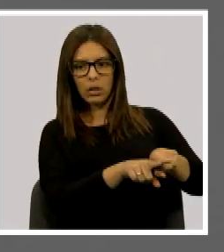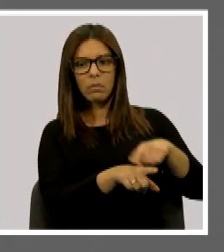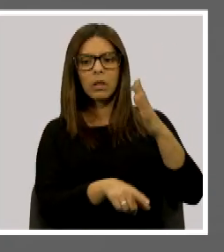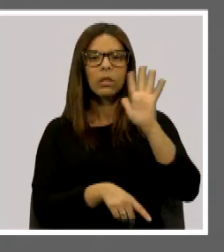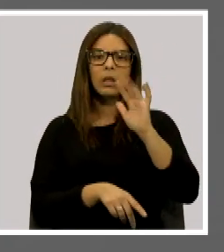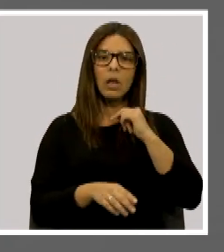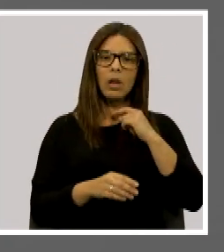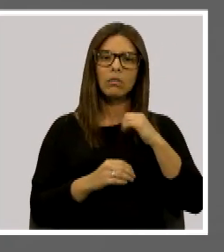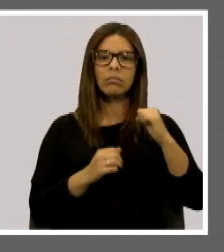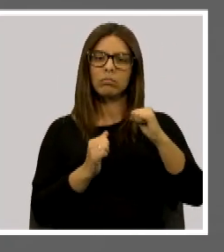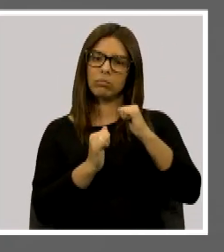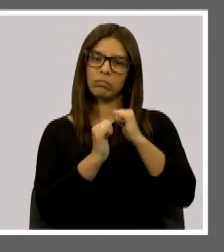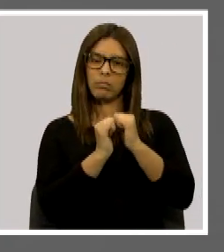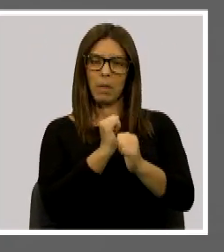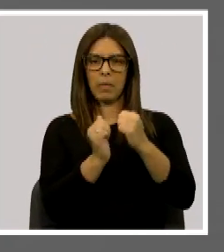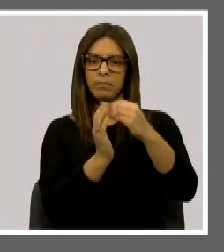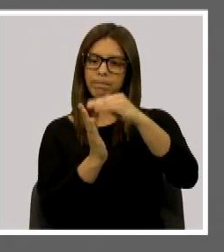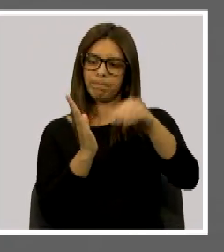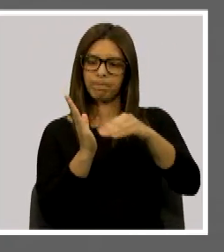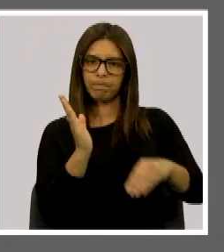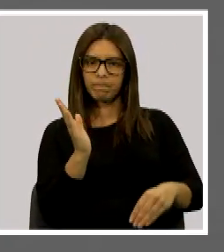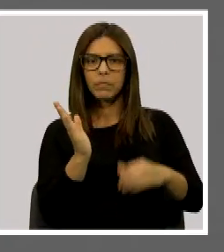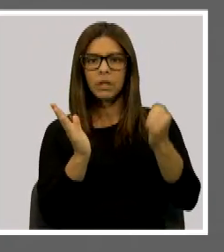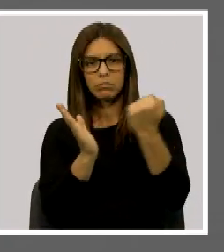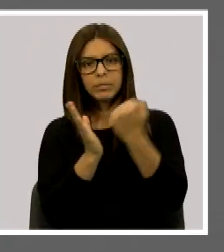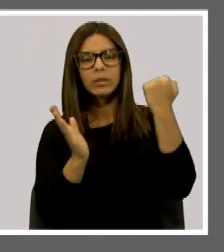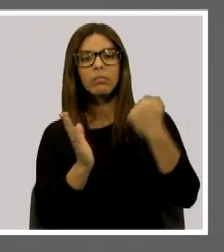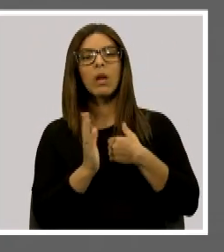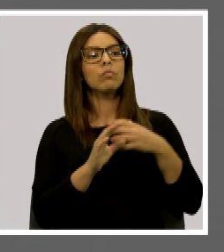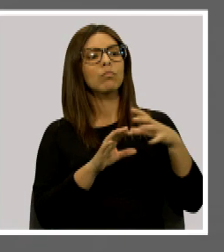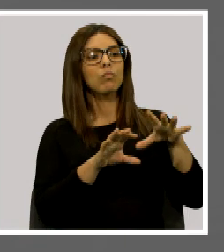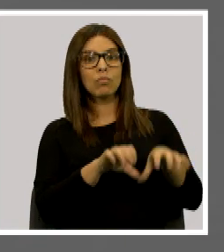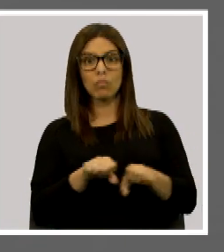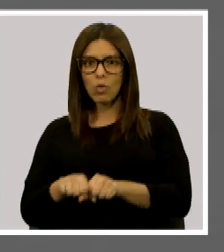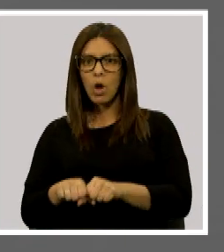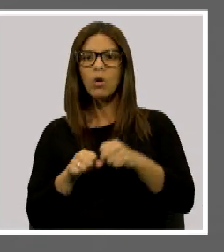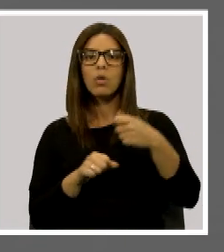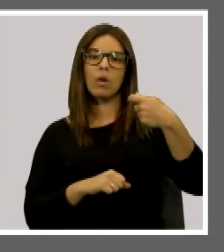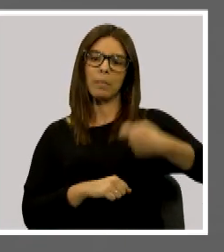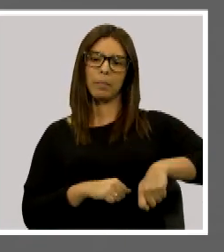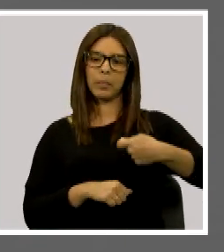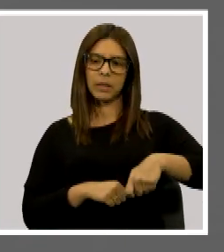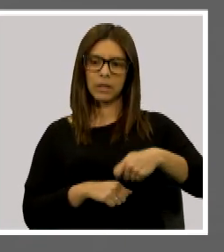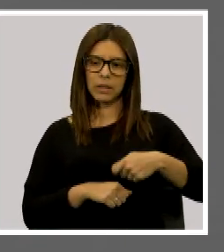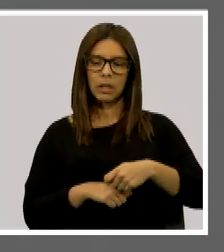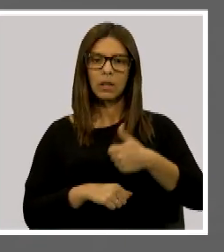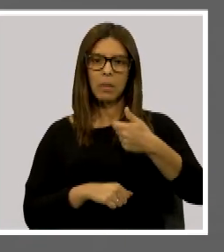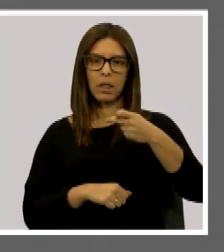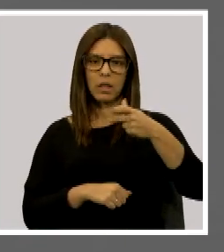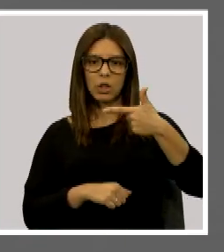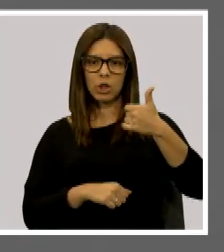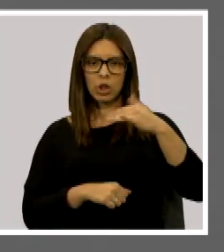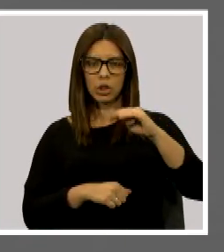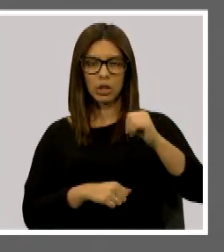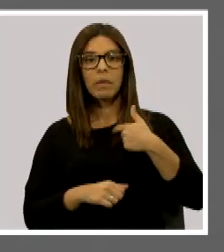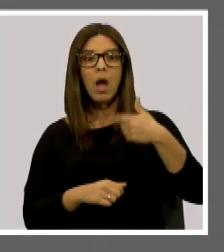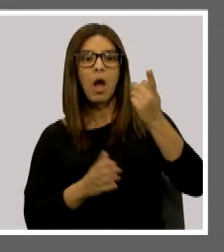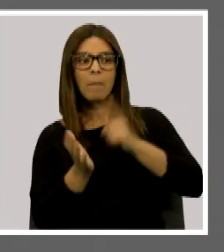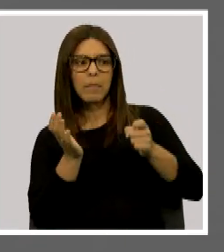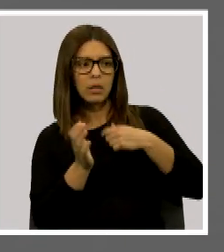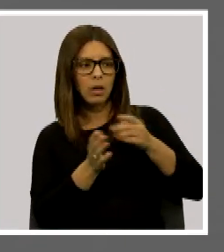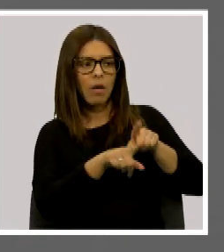de incidentes políticos e militares. Em Cuba, apoiaram as forças revolucionárias. Os espanhóis saíram derrotados e o preço a pagar